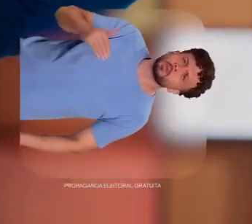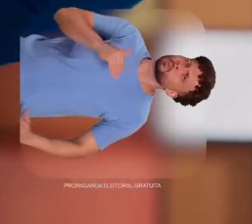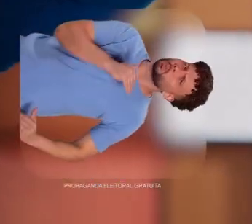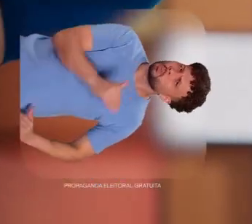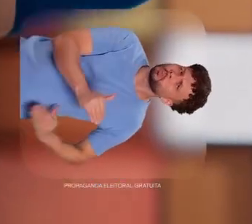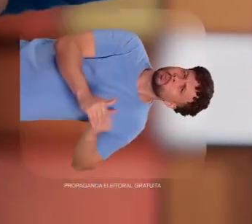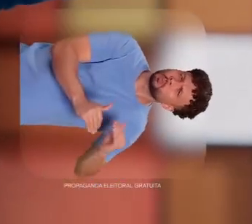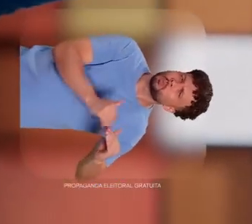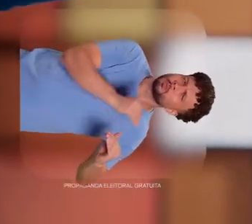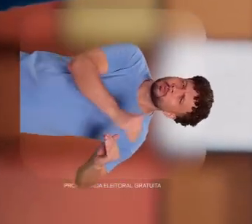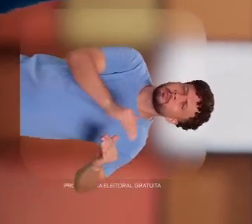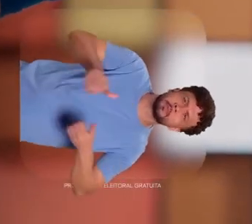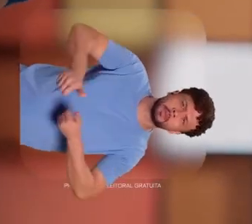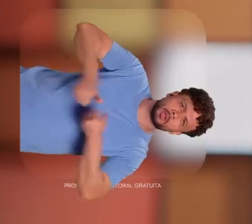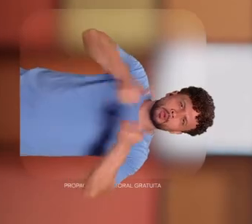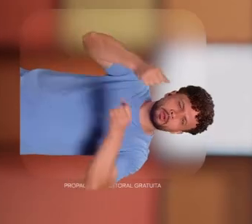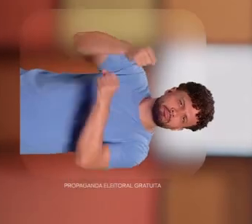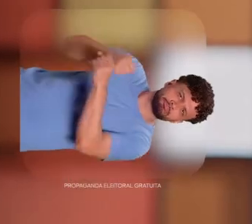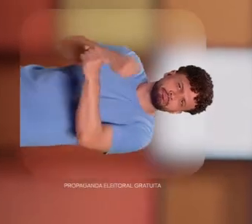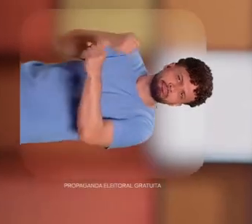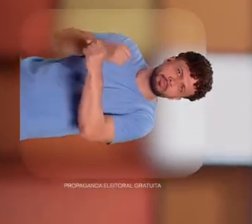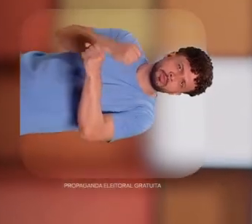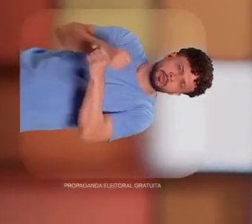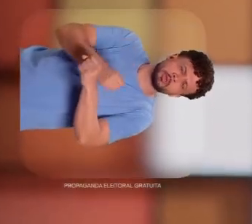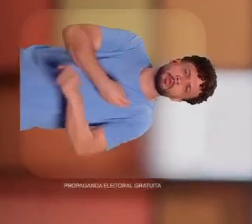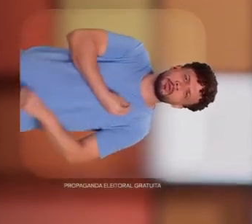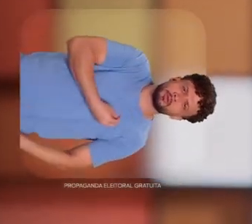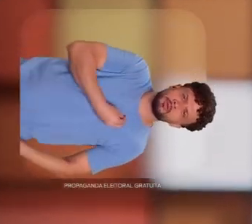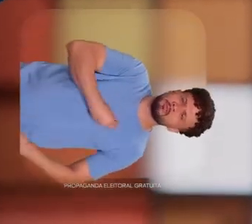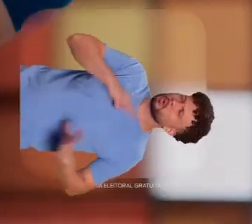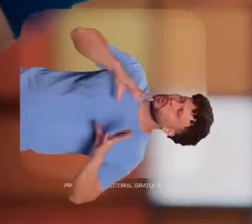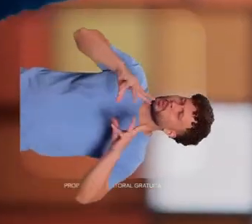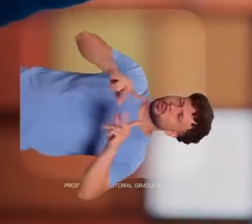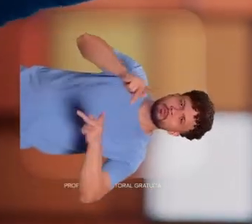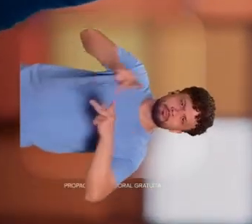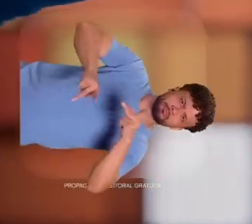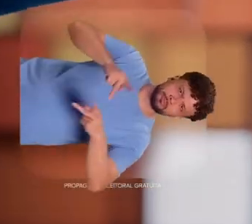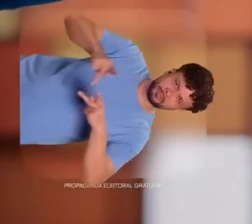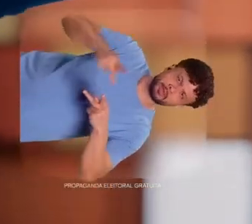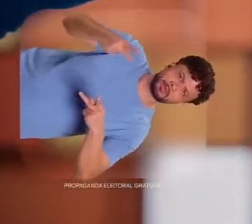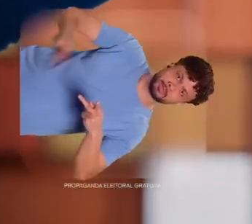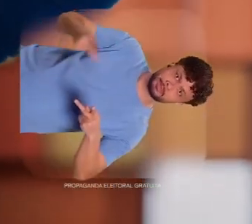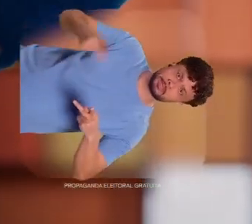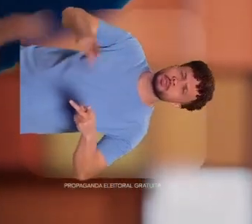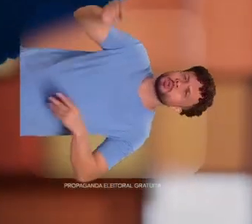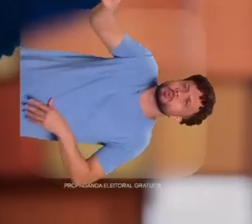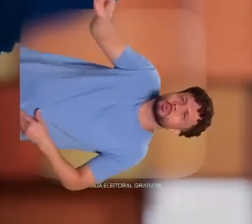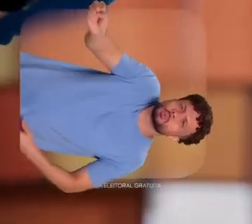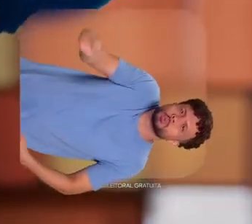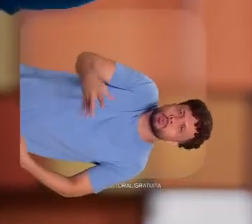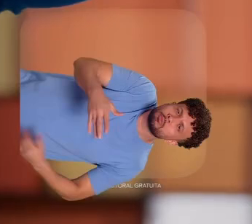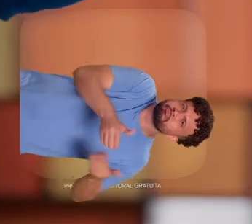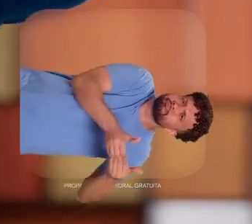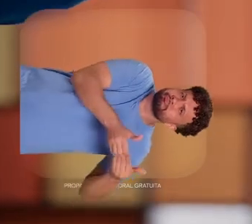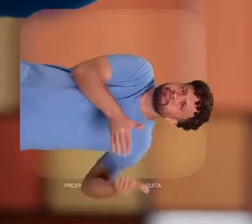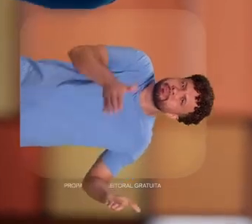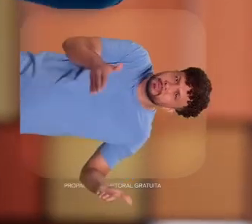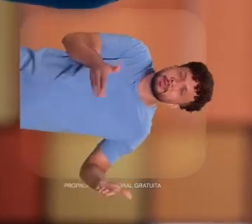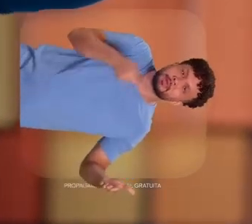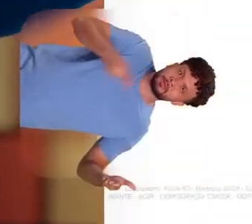vamos melhorando a infraestrutura e a qualidade de vida da nossa cidade. É um novo tempo que está se abrindo para esta